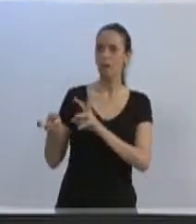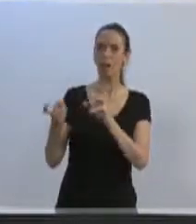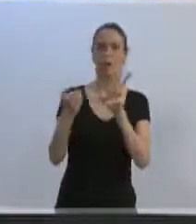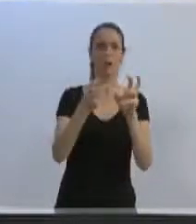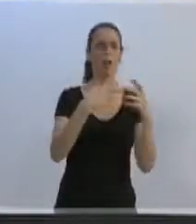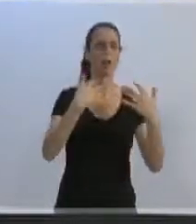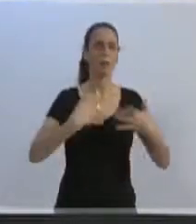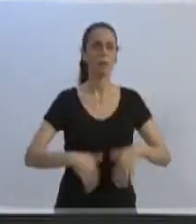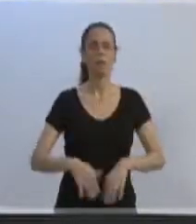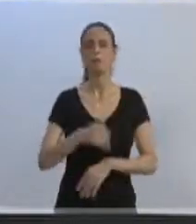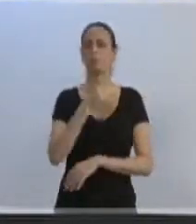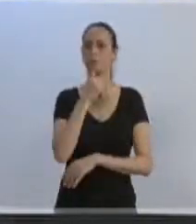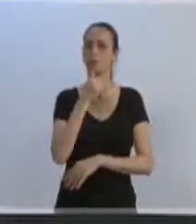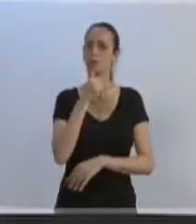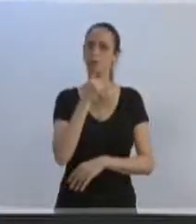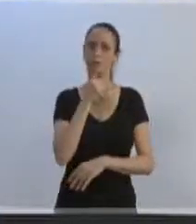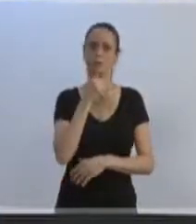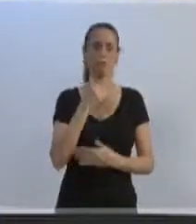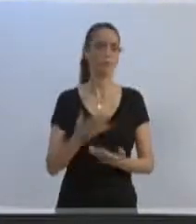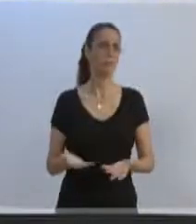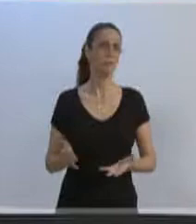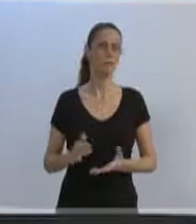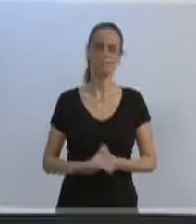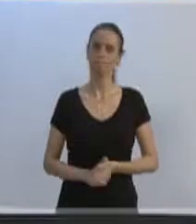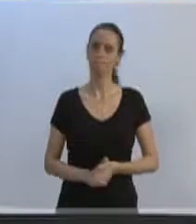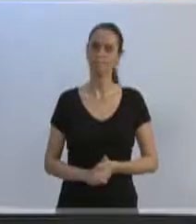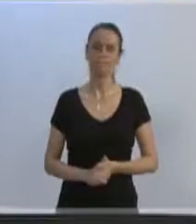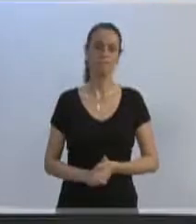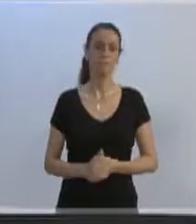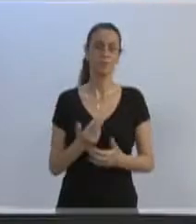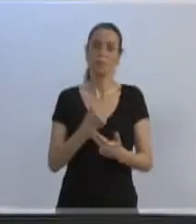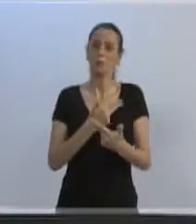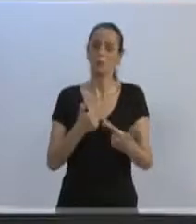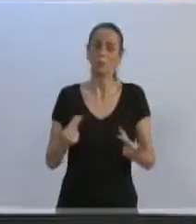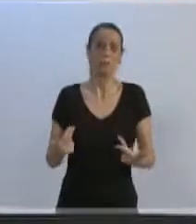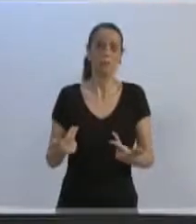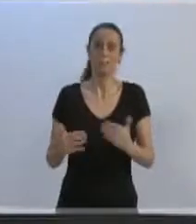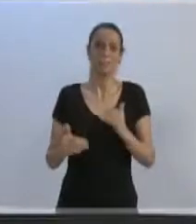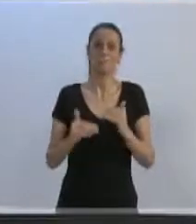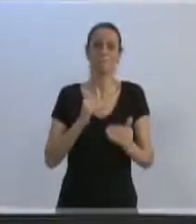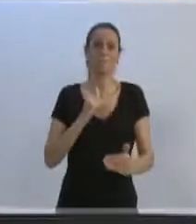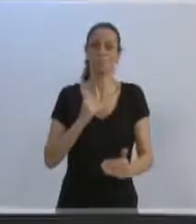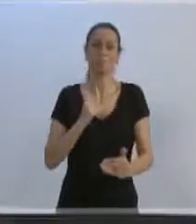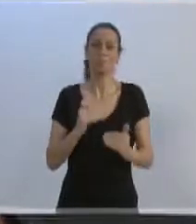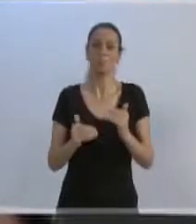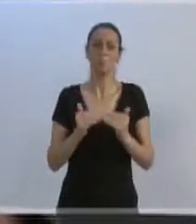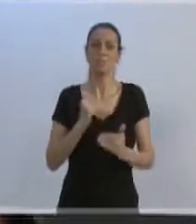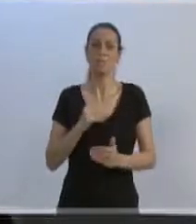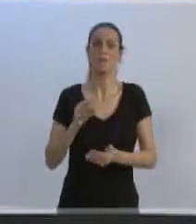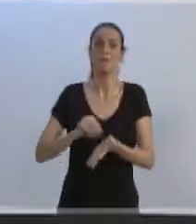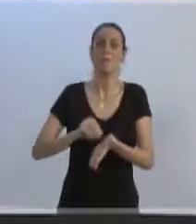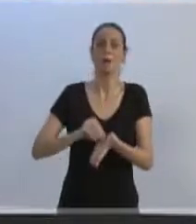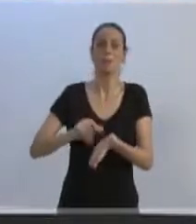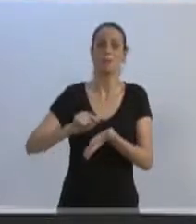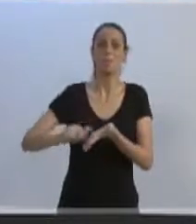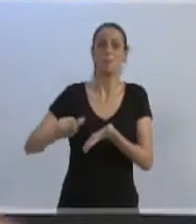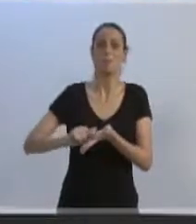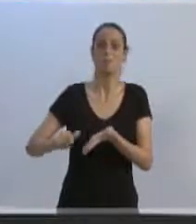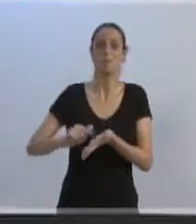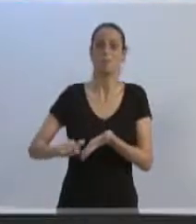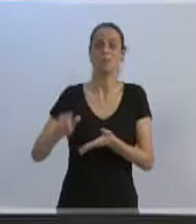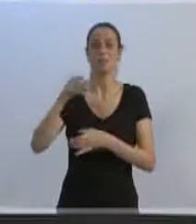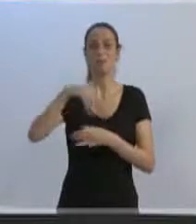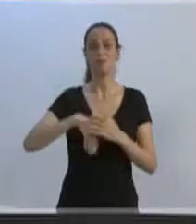tristes tristes realmente de de algumas situações que eu acho que a própria vida a secretária fosse visitar a unidade de saúde acho que